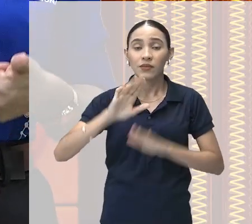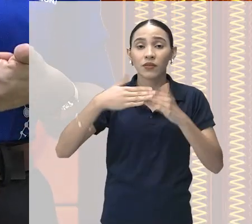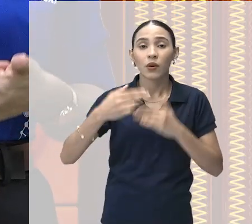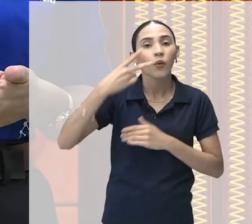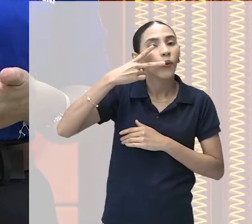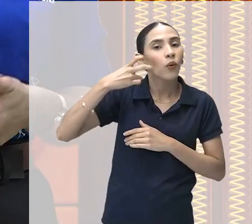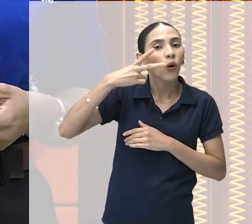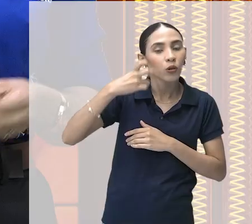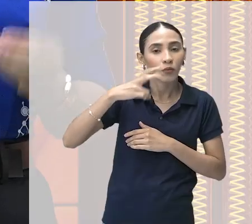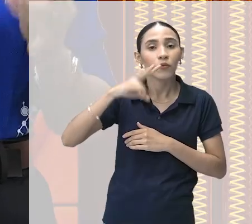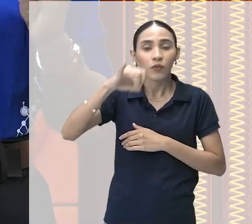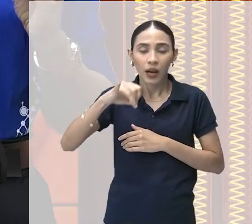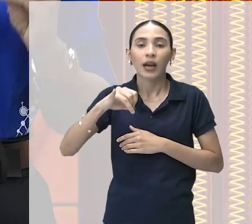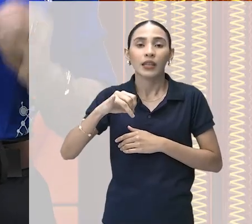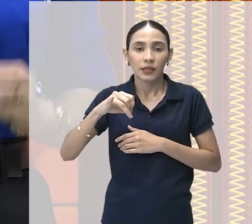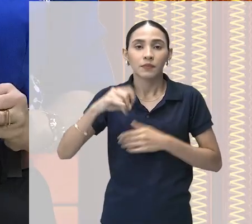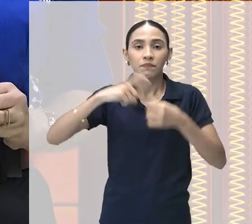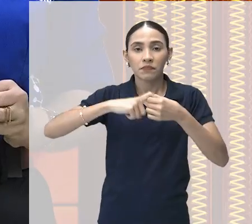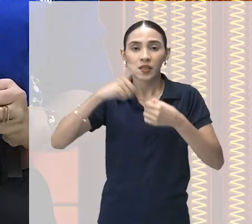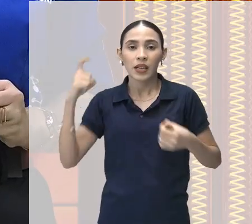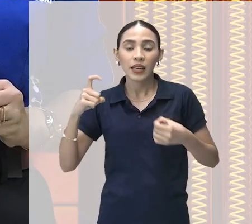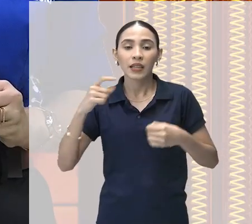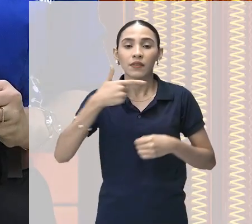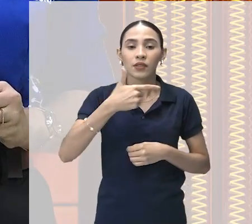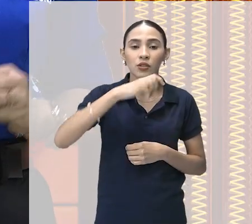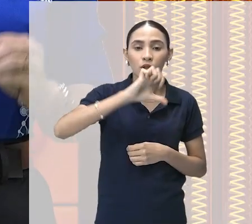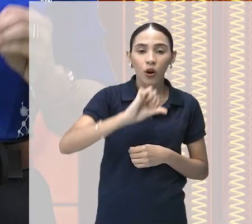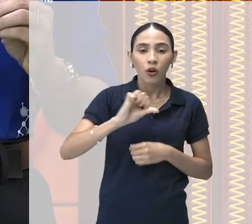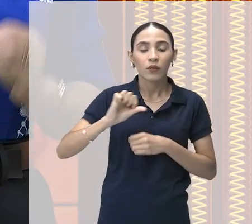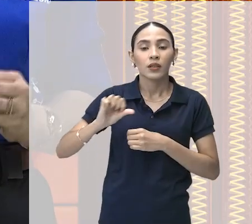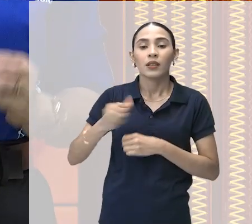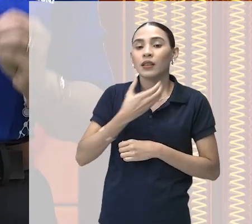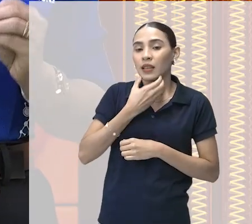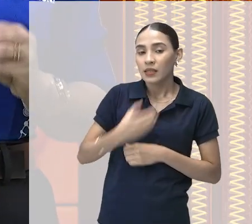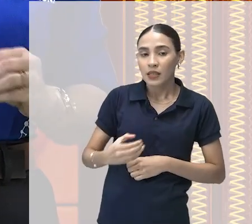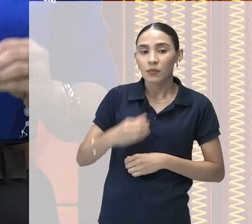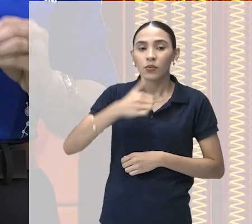ele vai renunciar em 29 de dezembro de